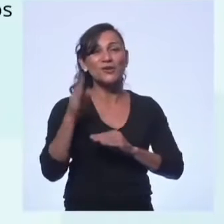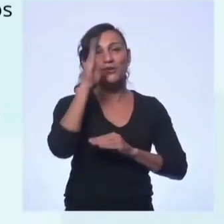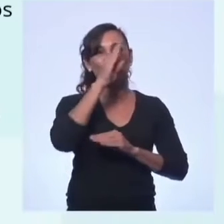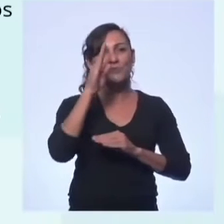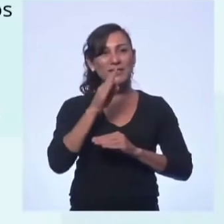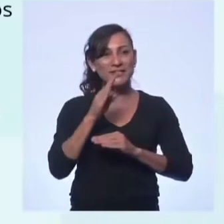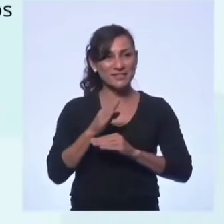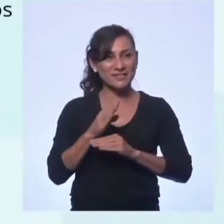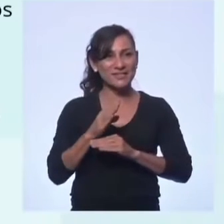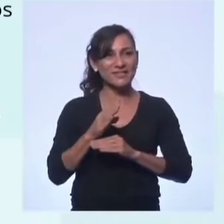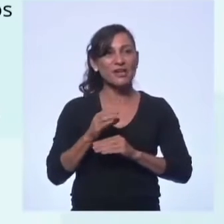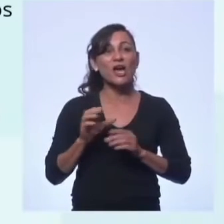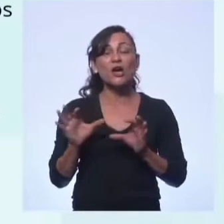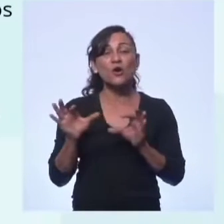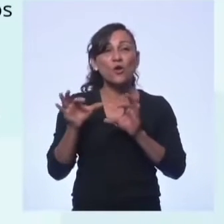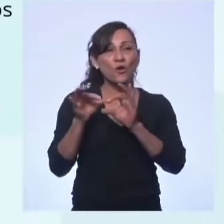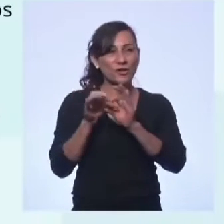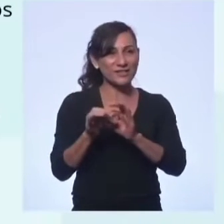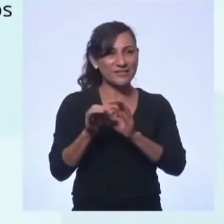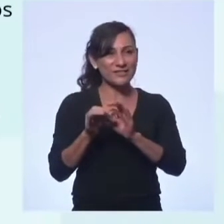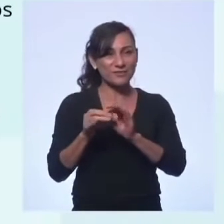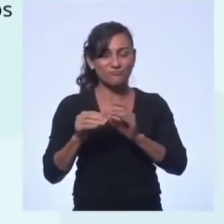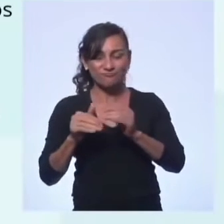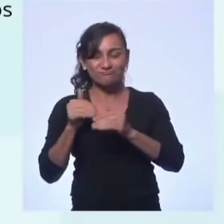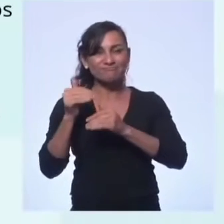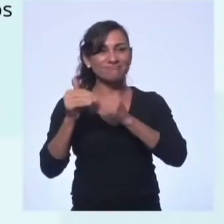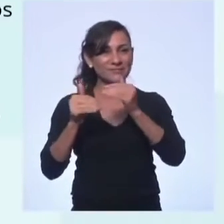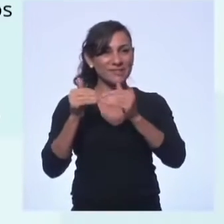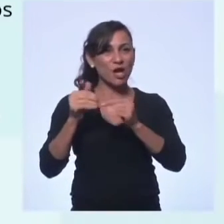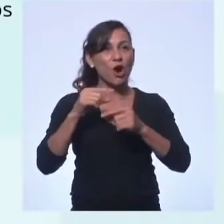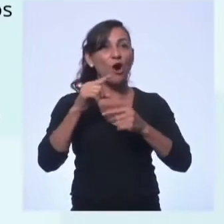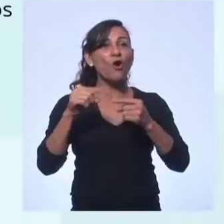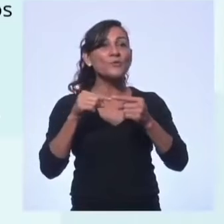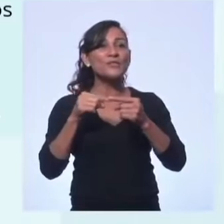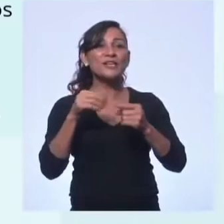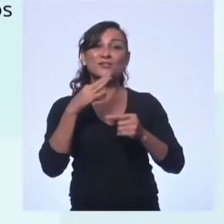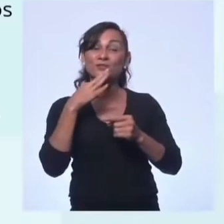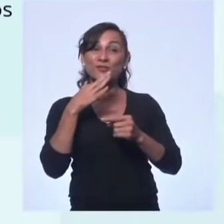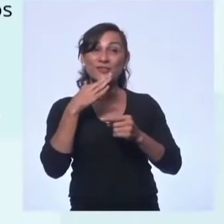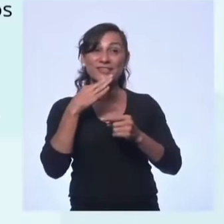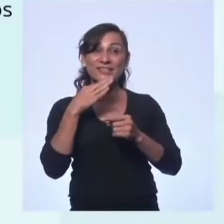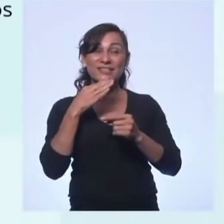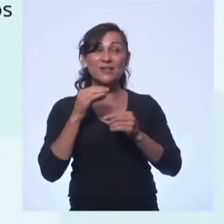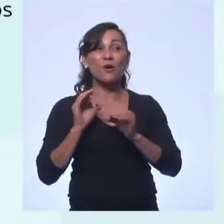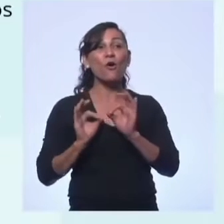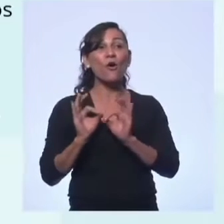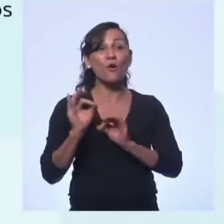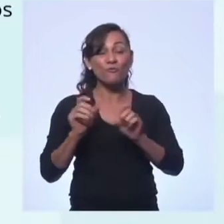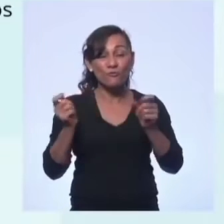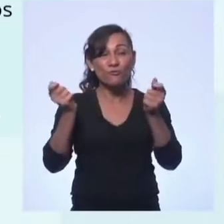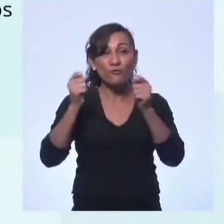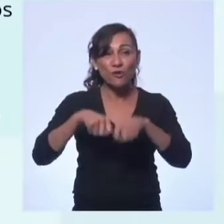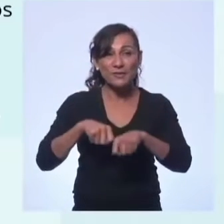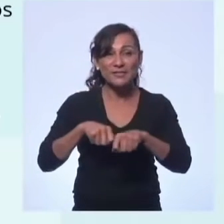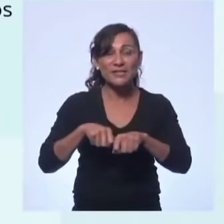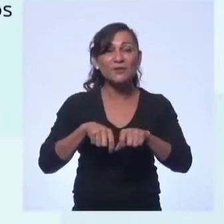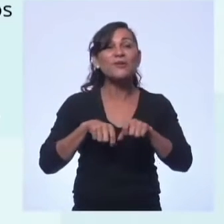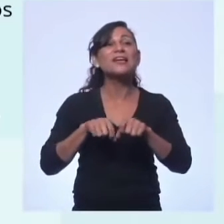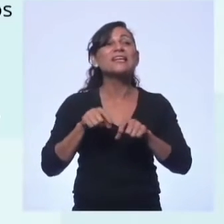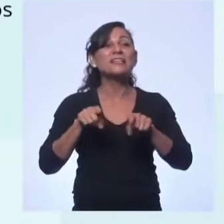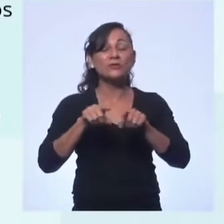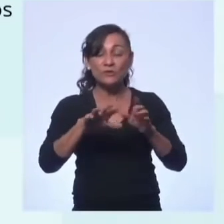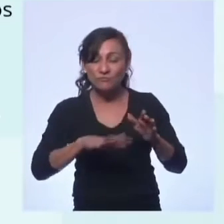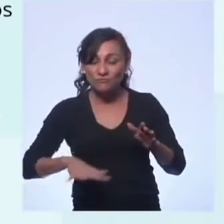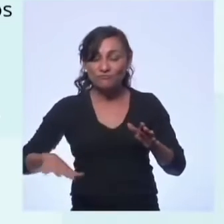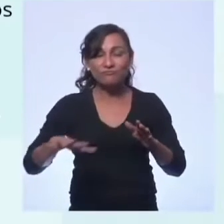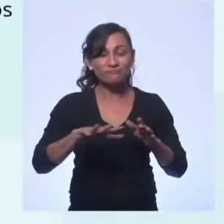A unidade temática é Conexões e Escalas, Objeto de Conhecimento, Formação Territorial